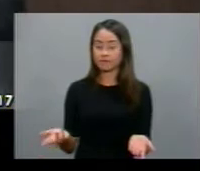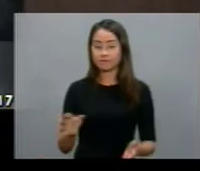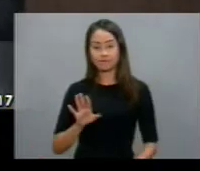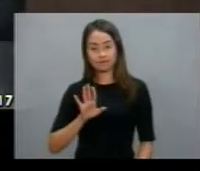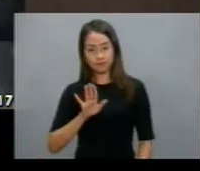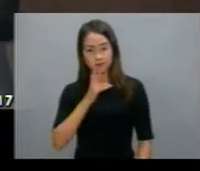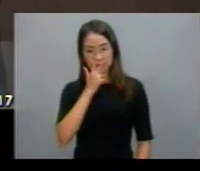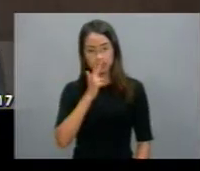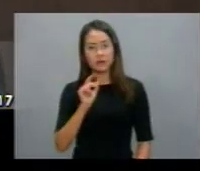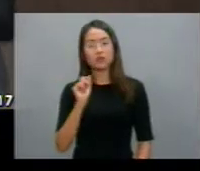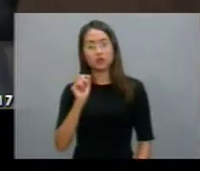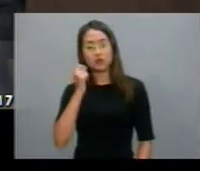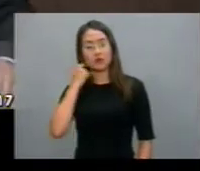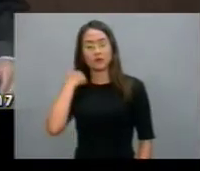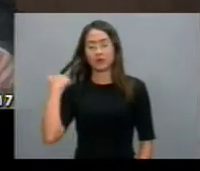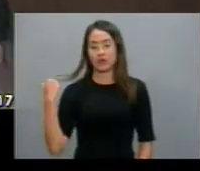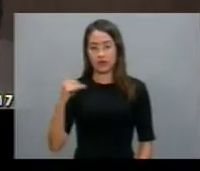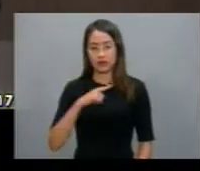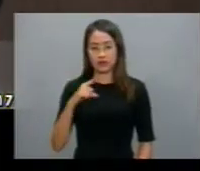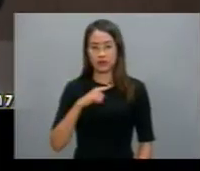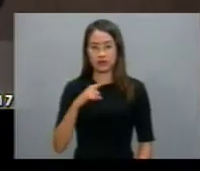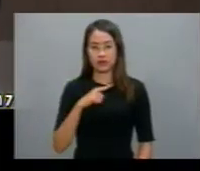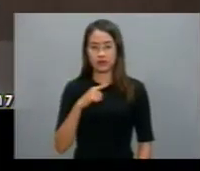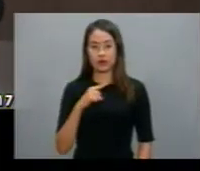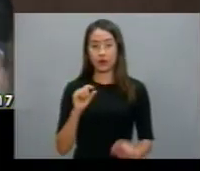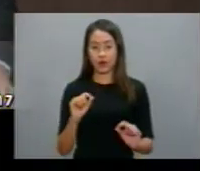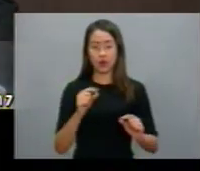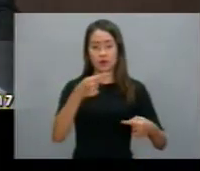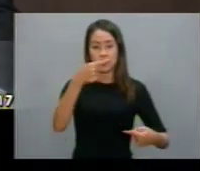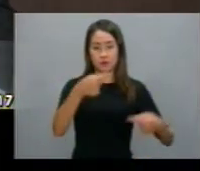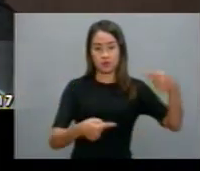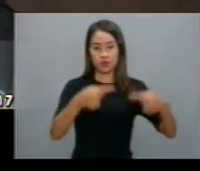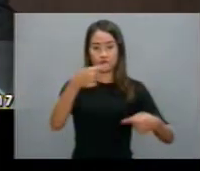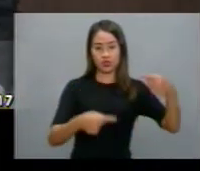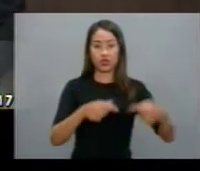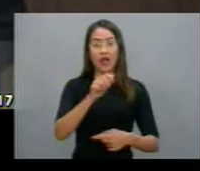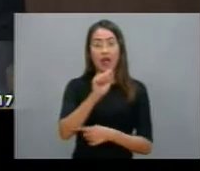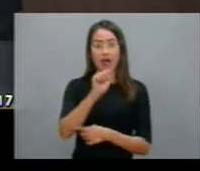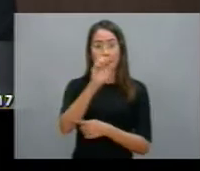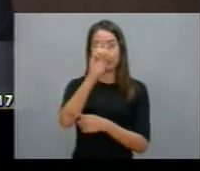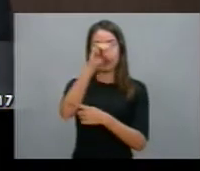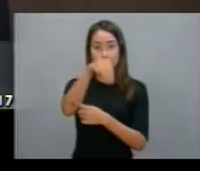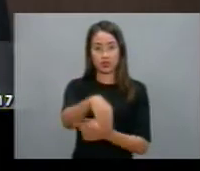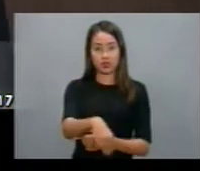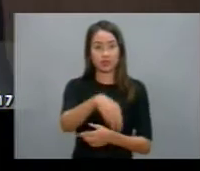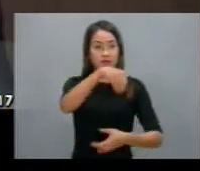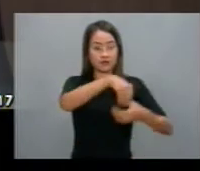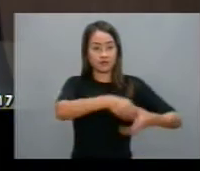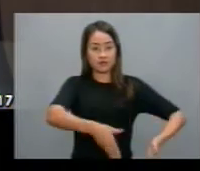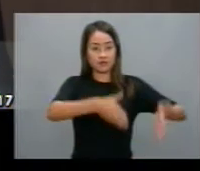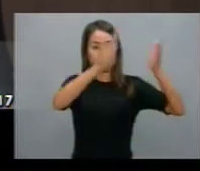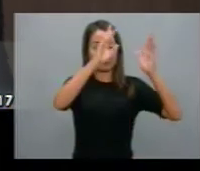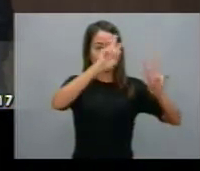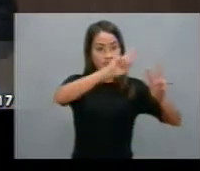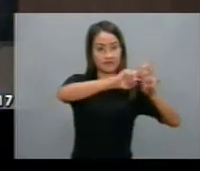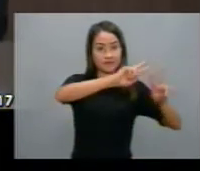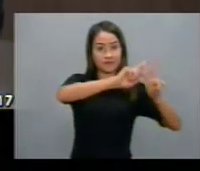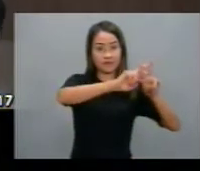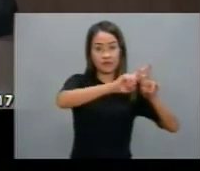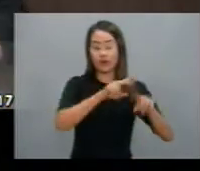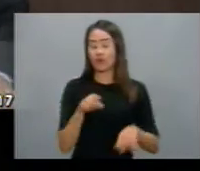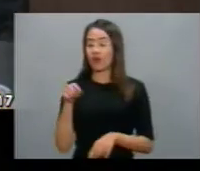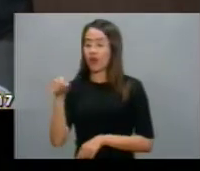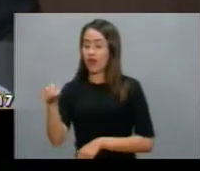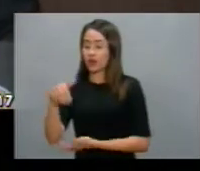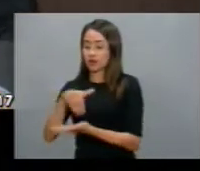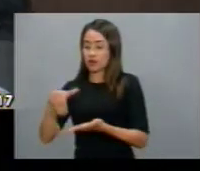parece é que há uma desarticulação entre a política de administração penitenciária e a política de segurança pública. Salta